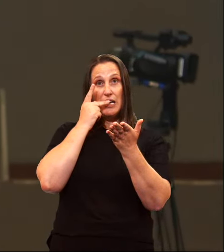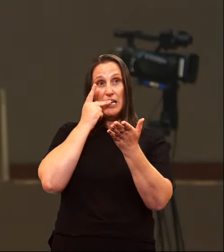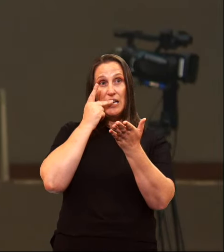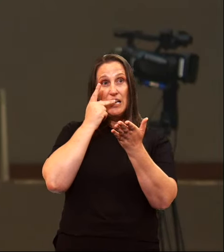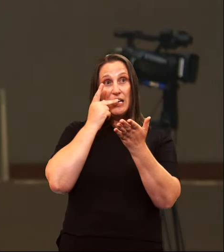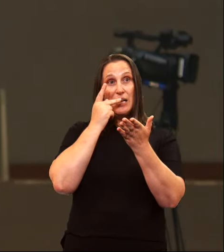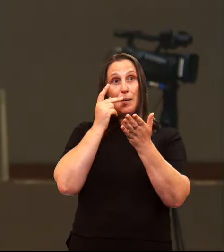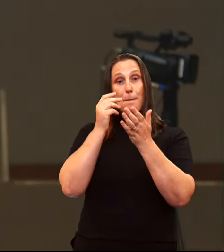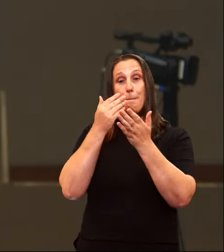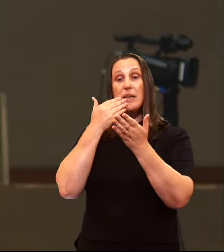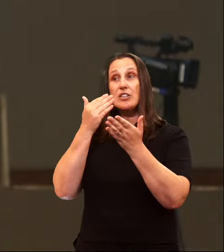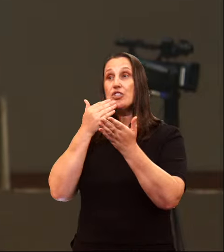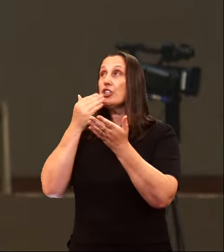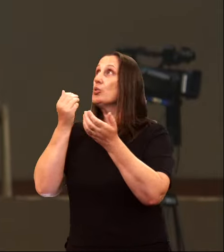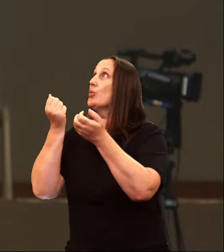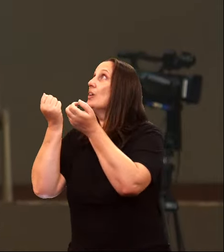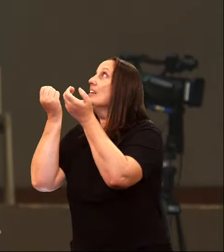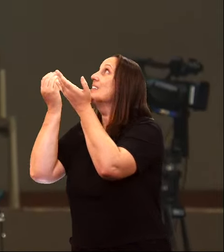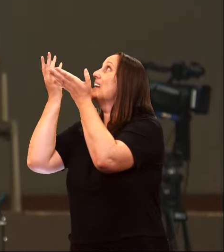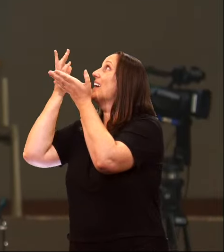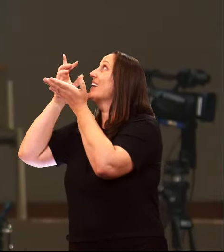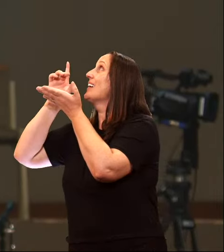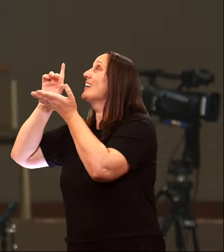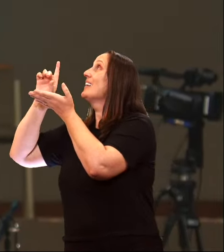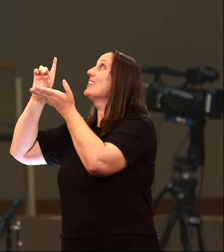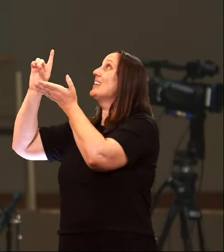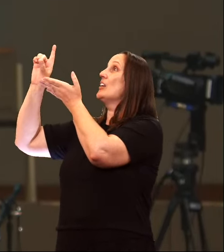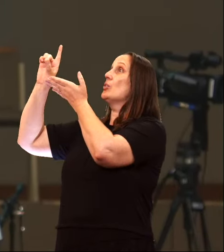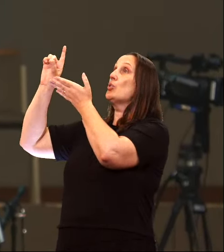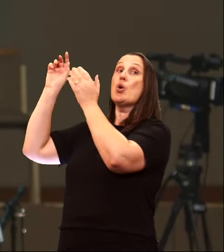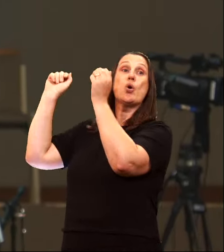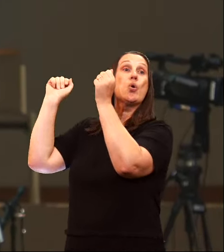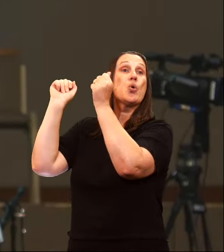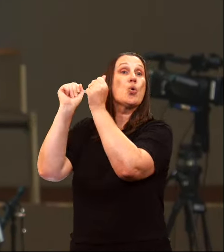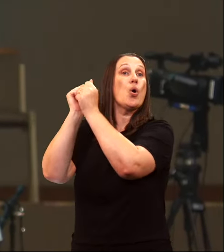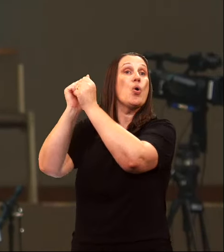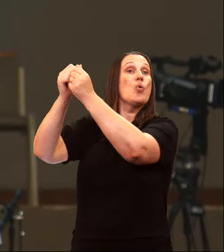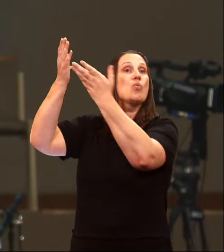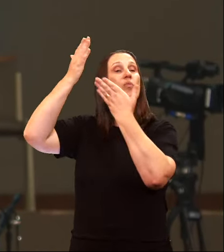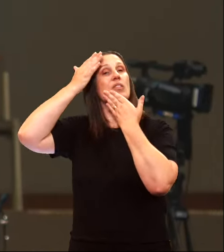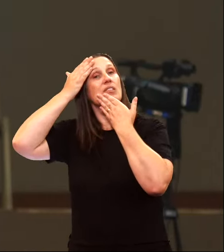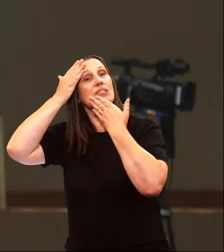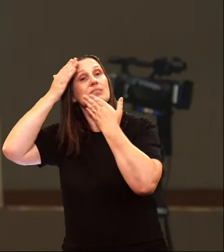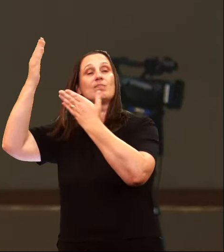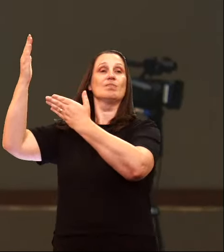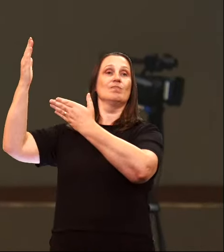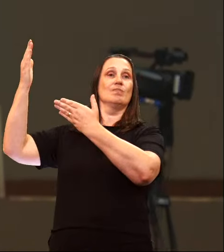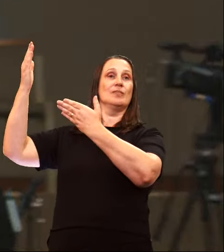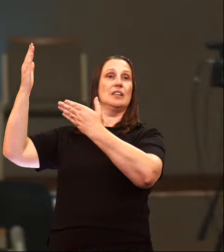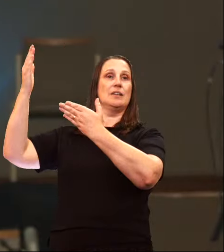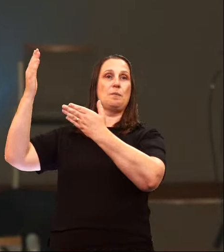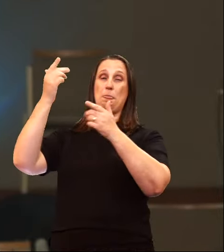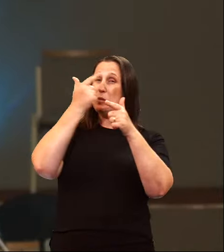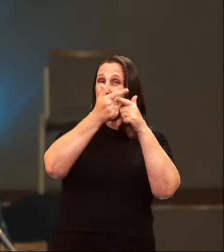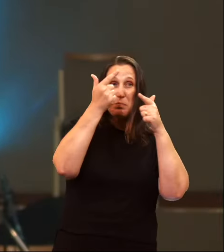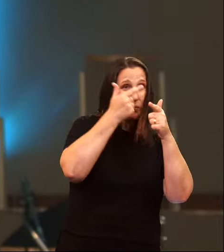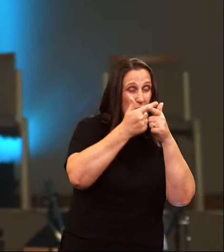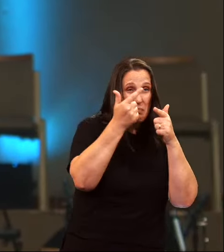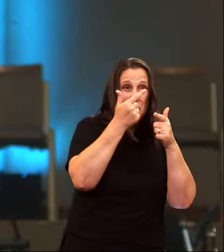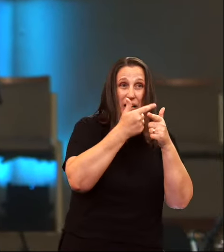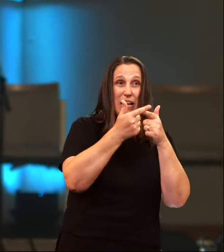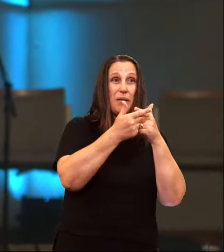petições diante do Senhor com ações de graça. Não tem problema querer comer